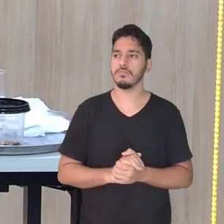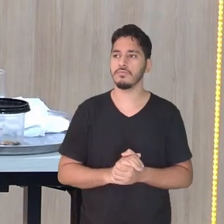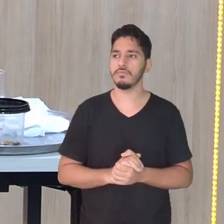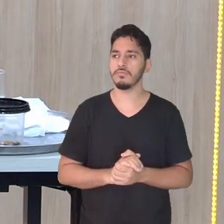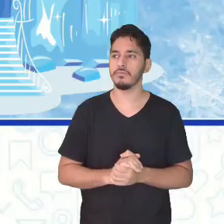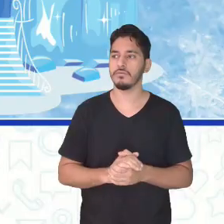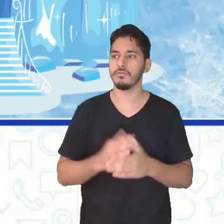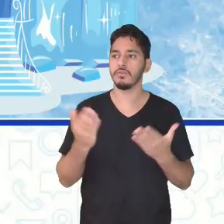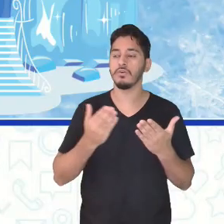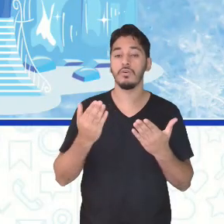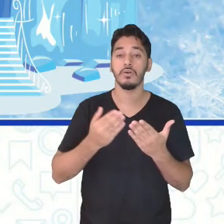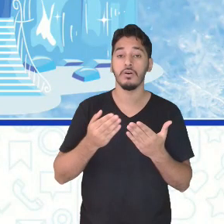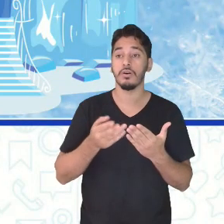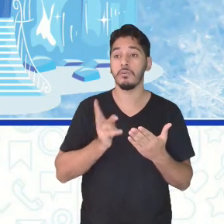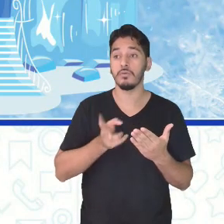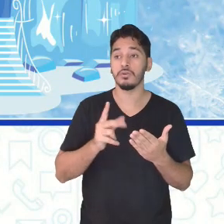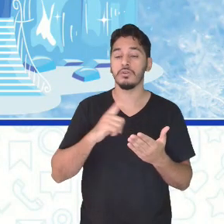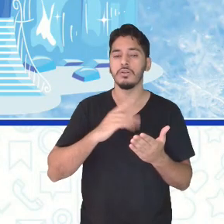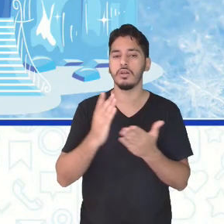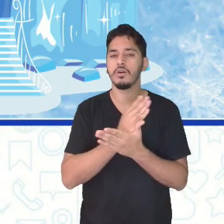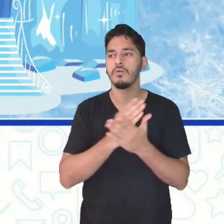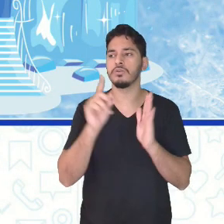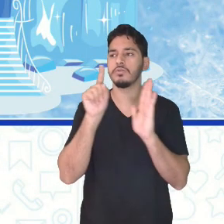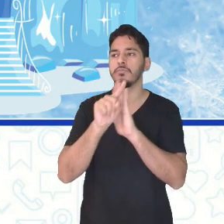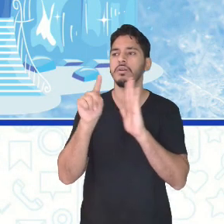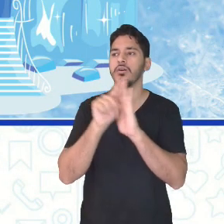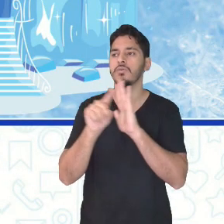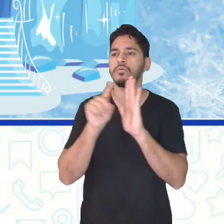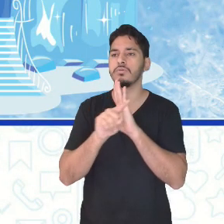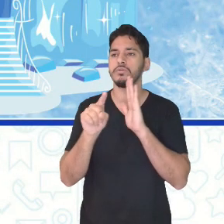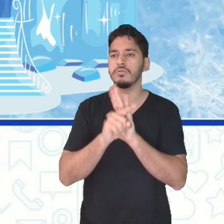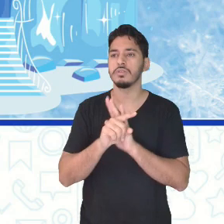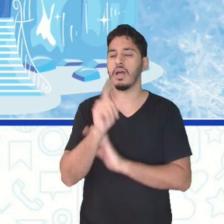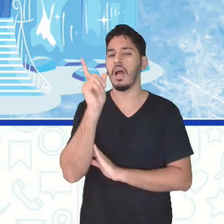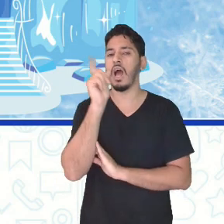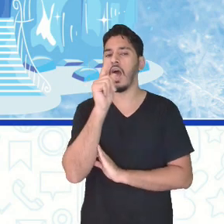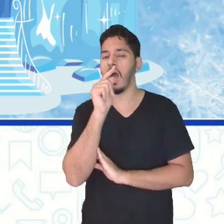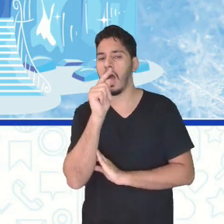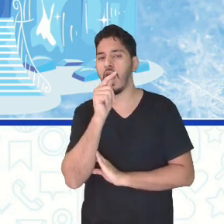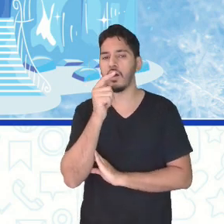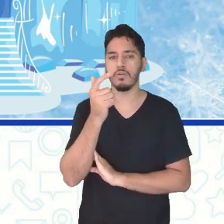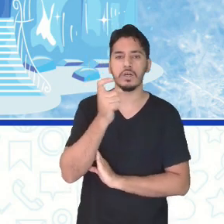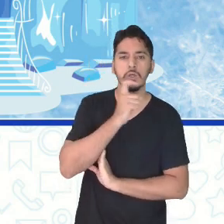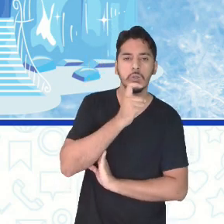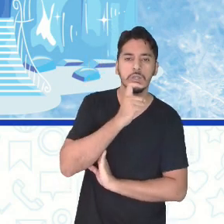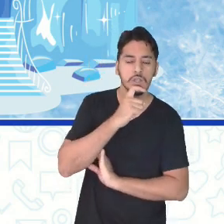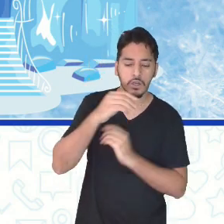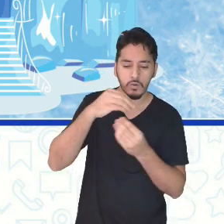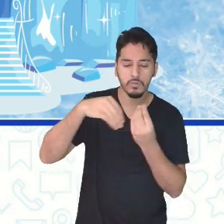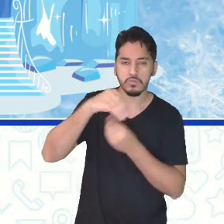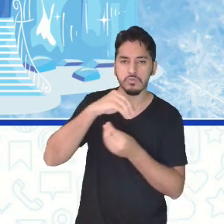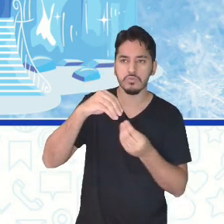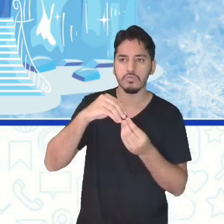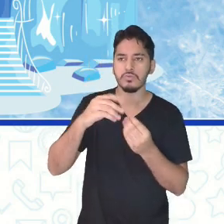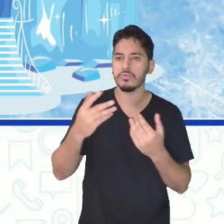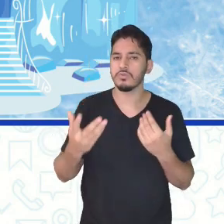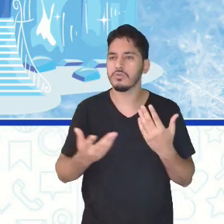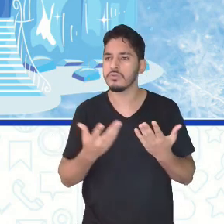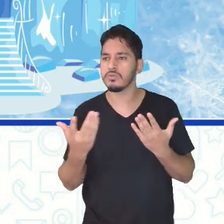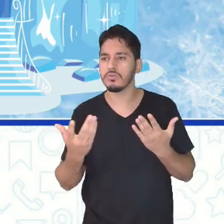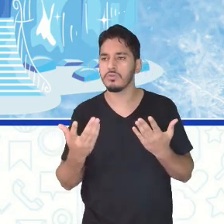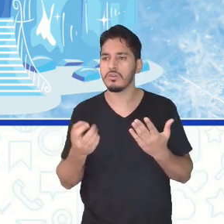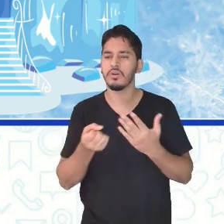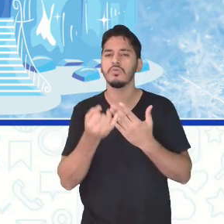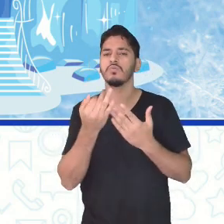aí, para a gente continuar, eu tenho alguns questionamentos. Água com gelo. Quantos componentes tem, professora? Né? E